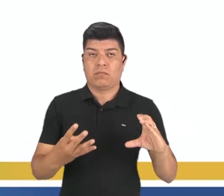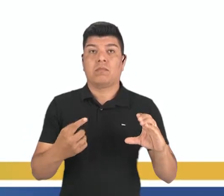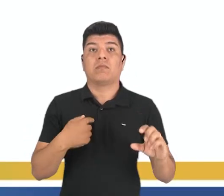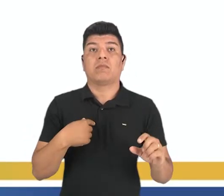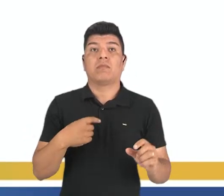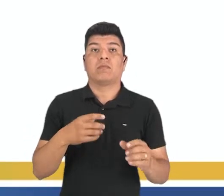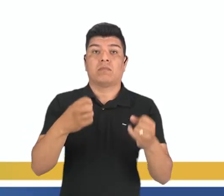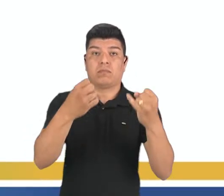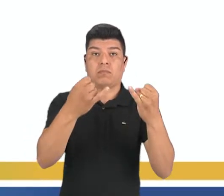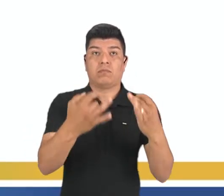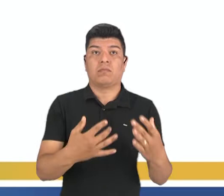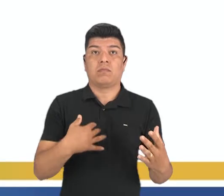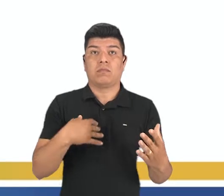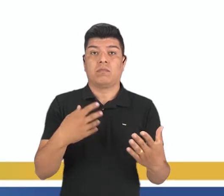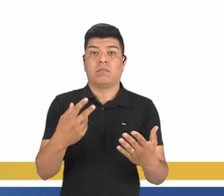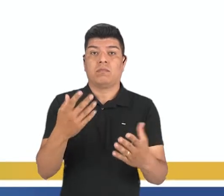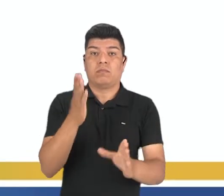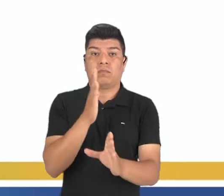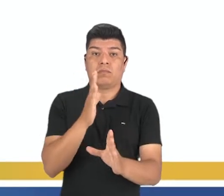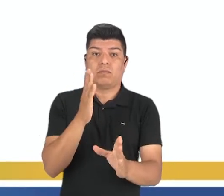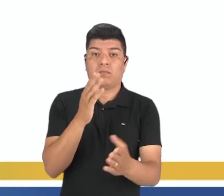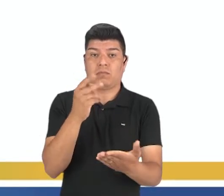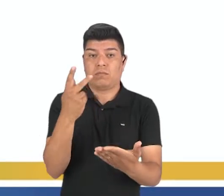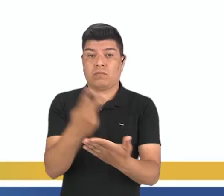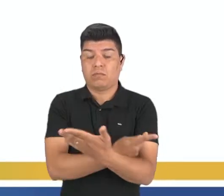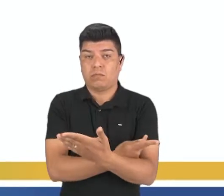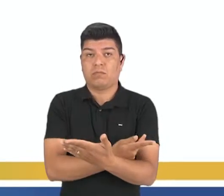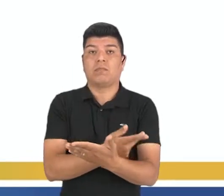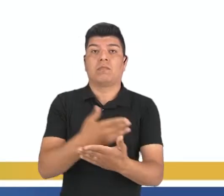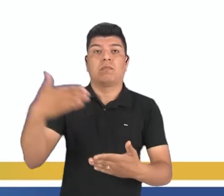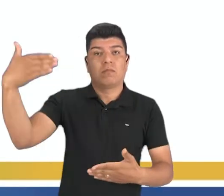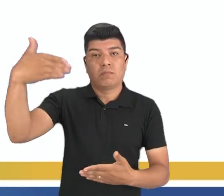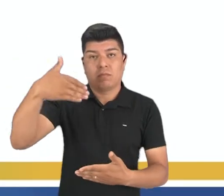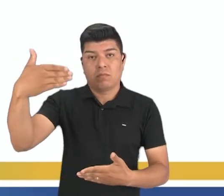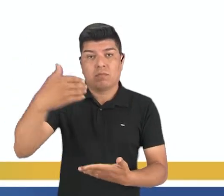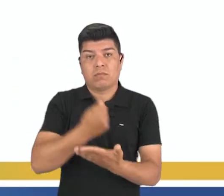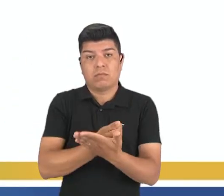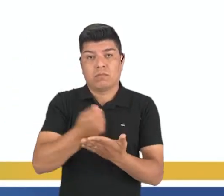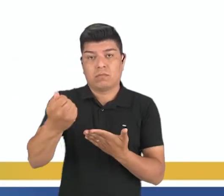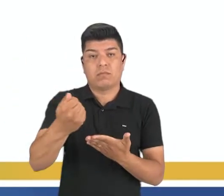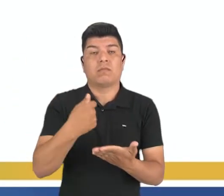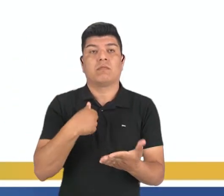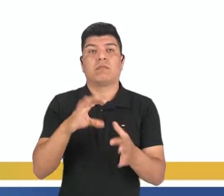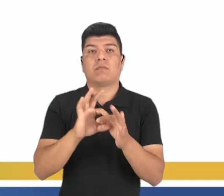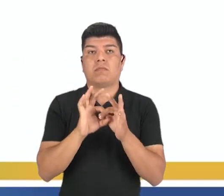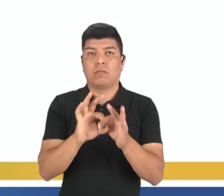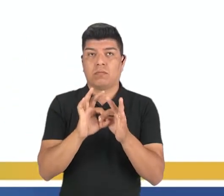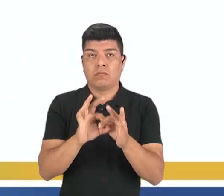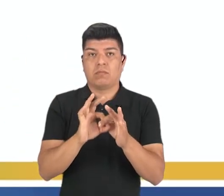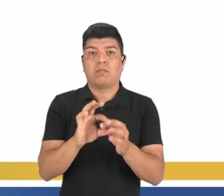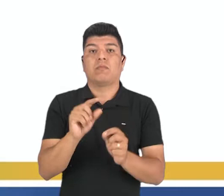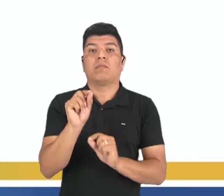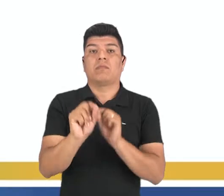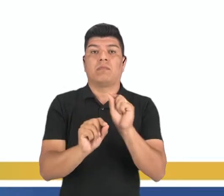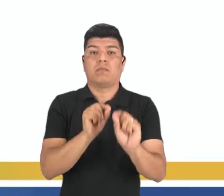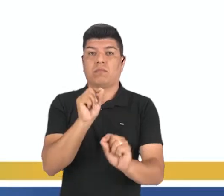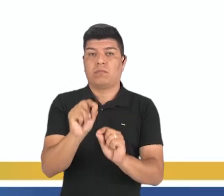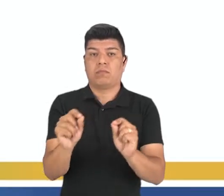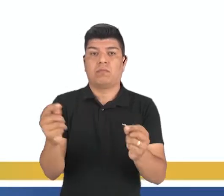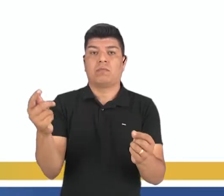pelo relato de fatos retratados por uma sequência de ações relacionadas a um